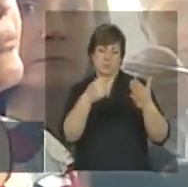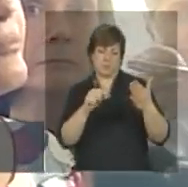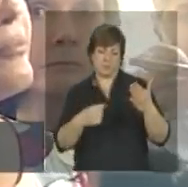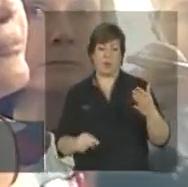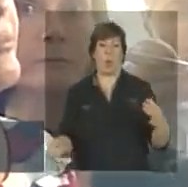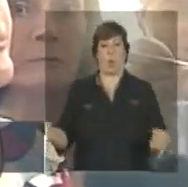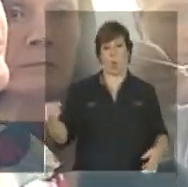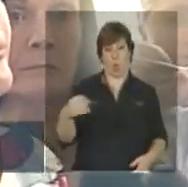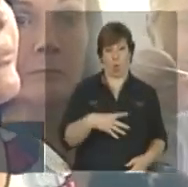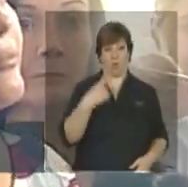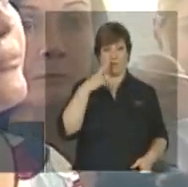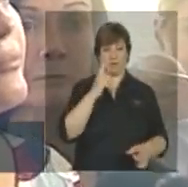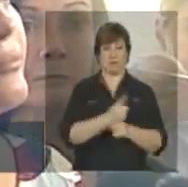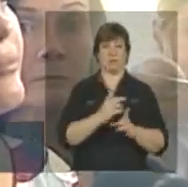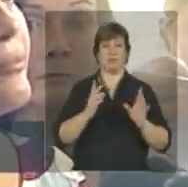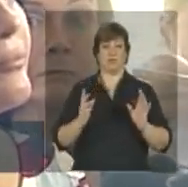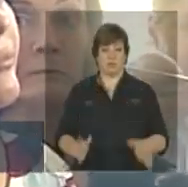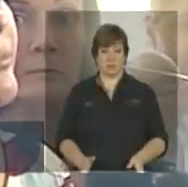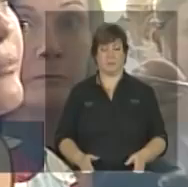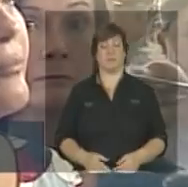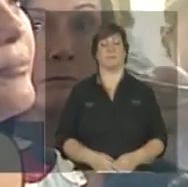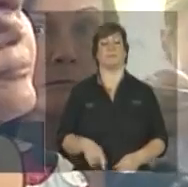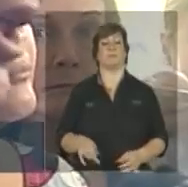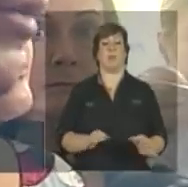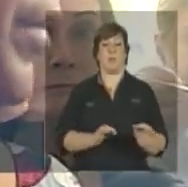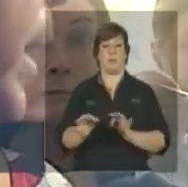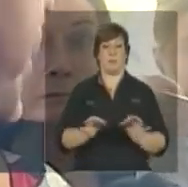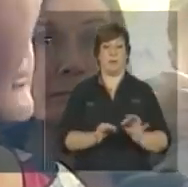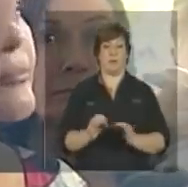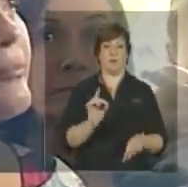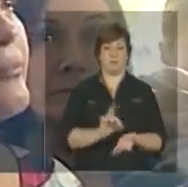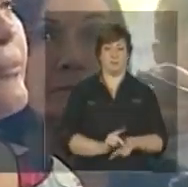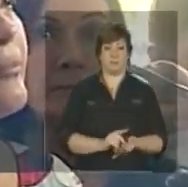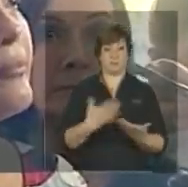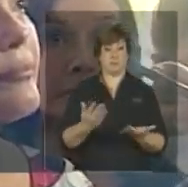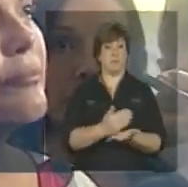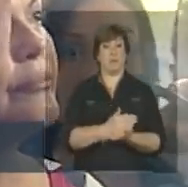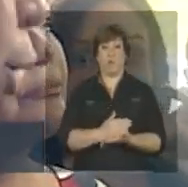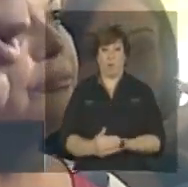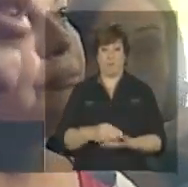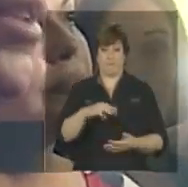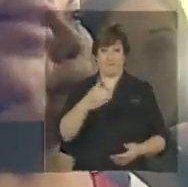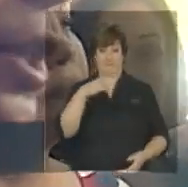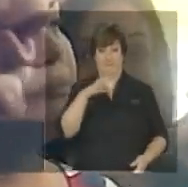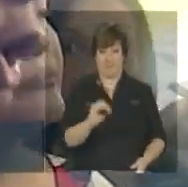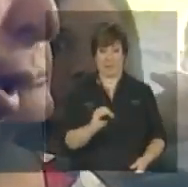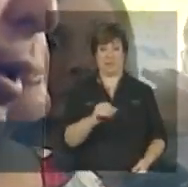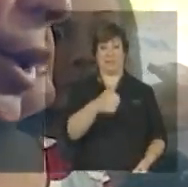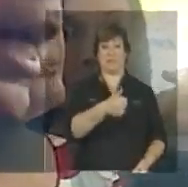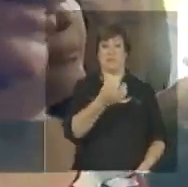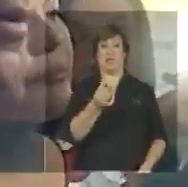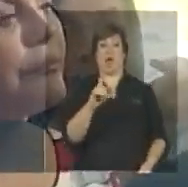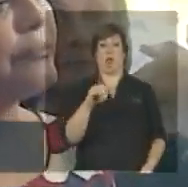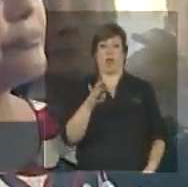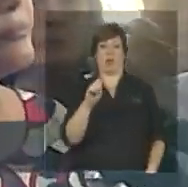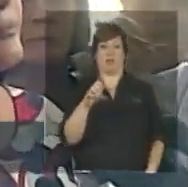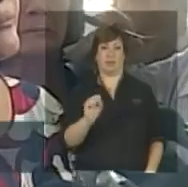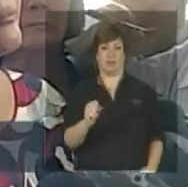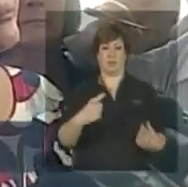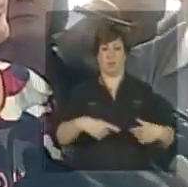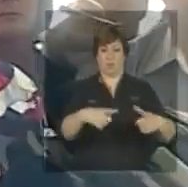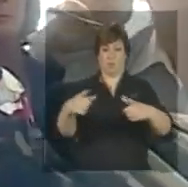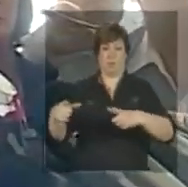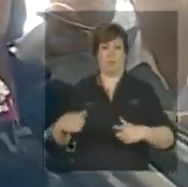a partir da conclusão dos projetos executivos. O que é que isso significa? A partir de março, dos 16 lotes